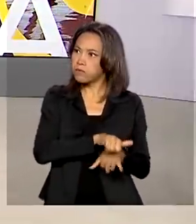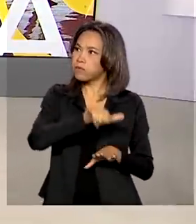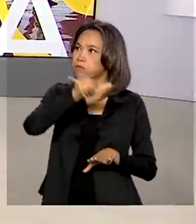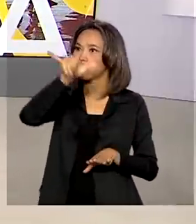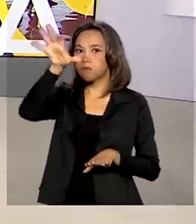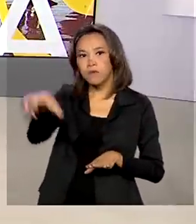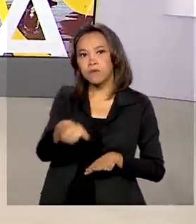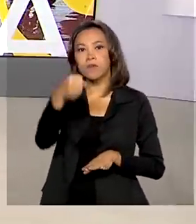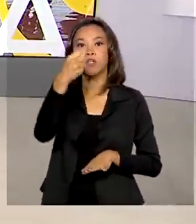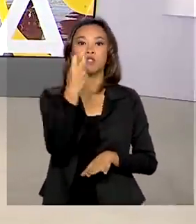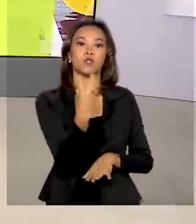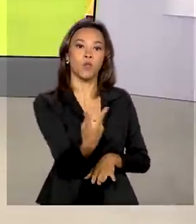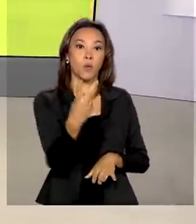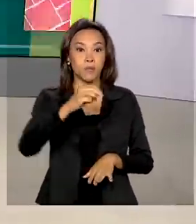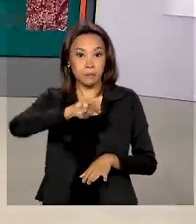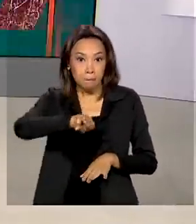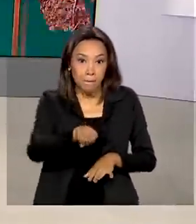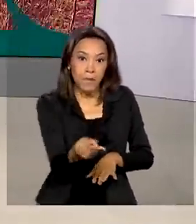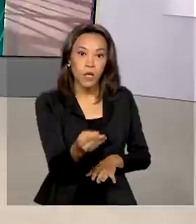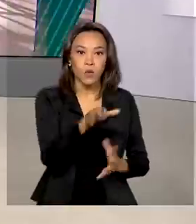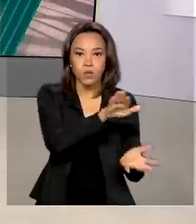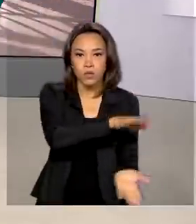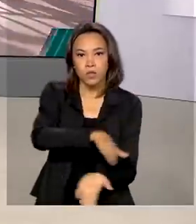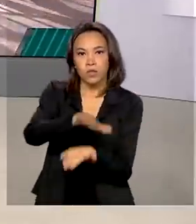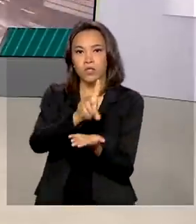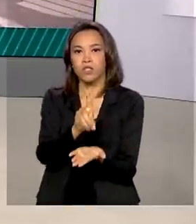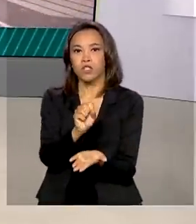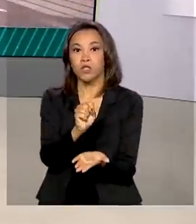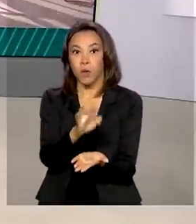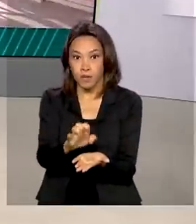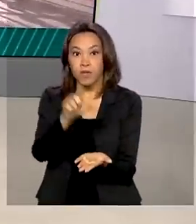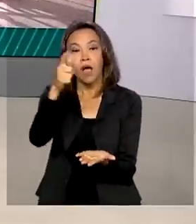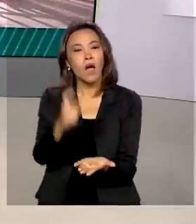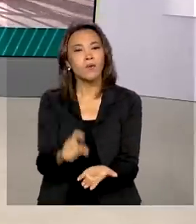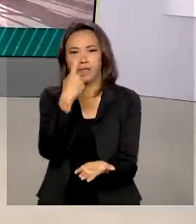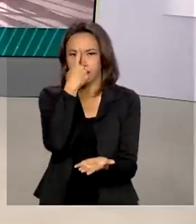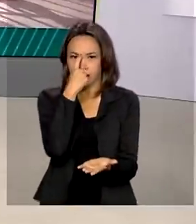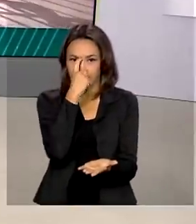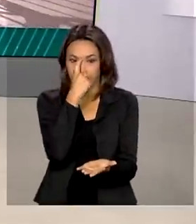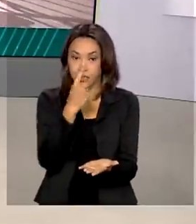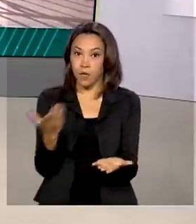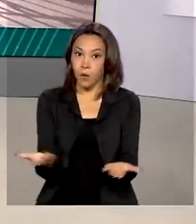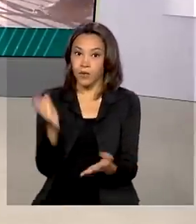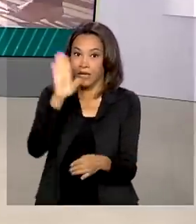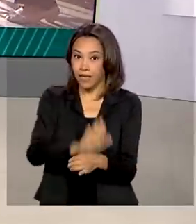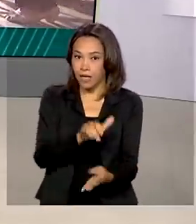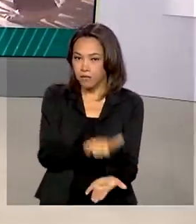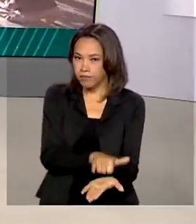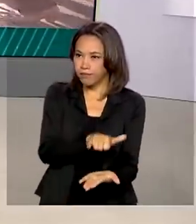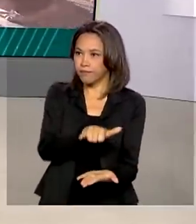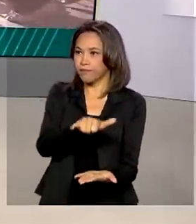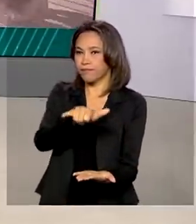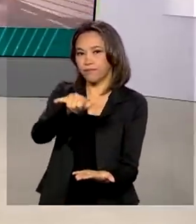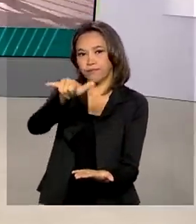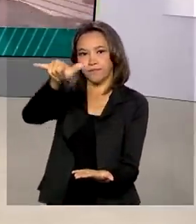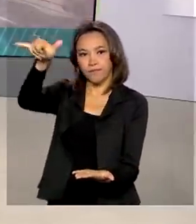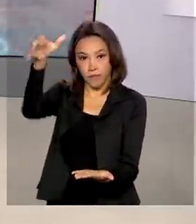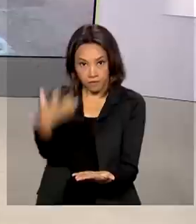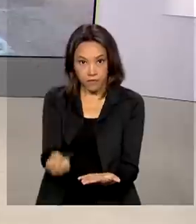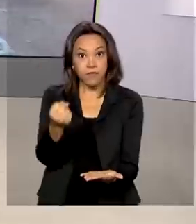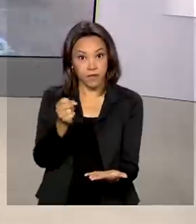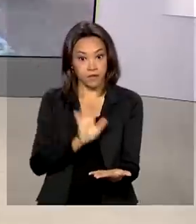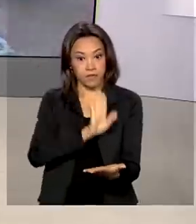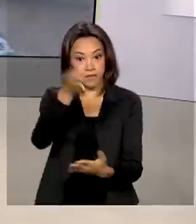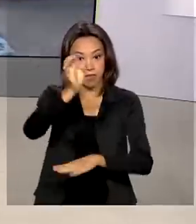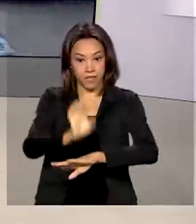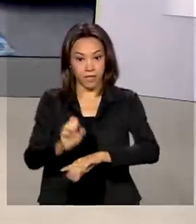dois milhões de doses da vacina contra o 2019 na Índia de cola hoje no início da tarde vamos ao Rio de Janeiro a repórter